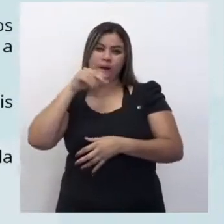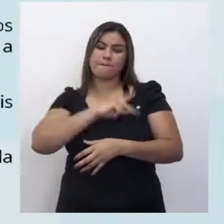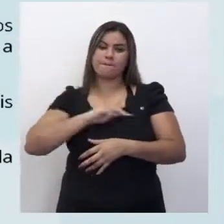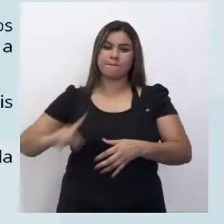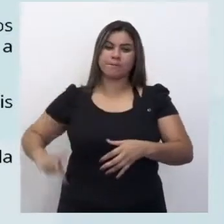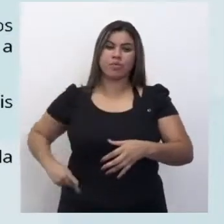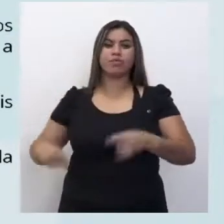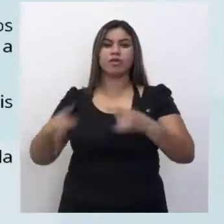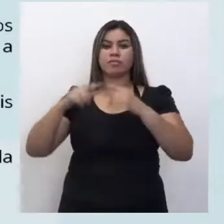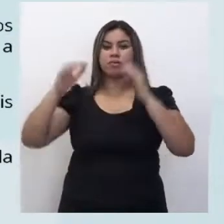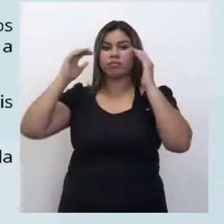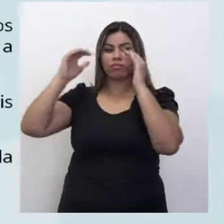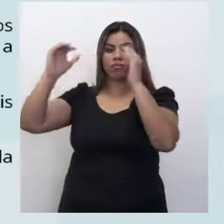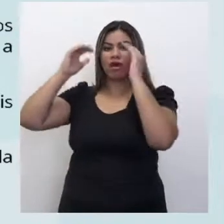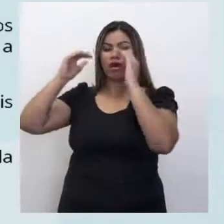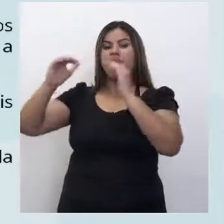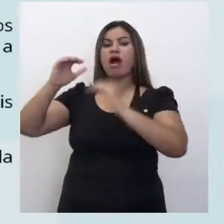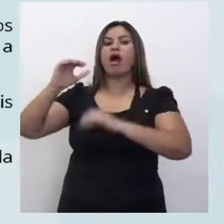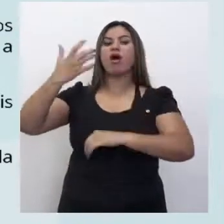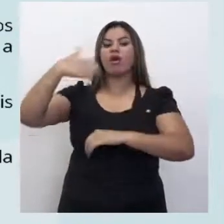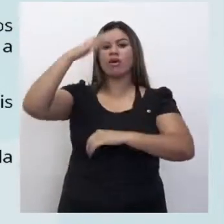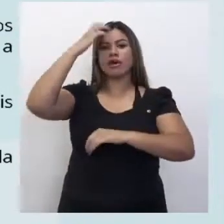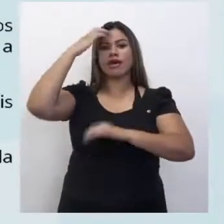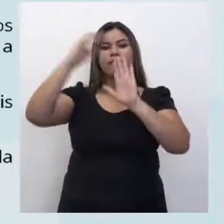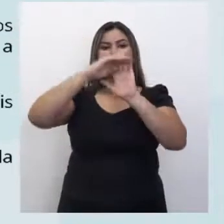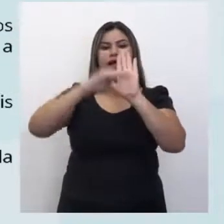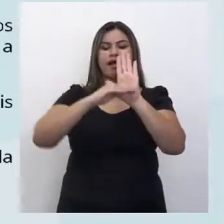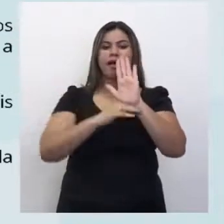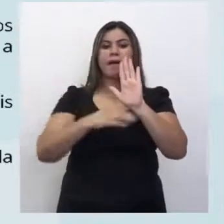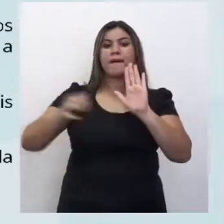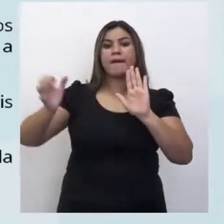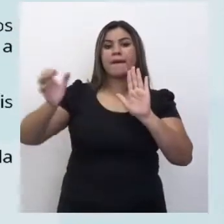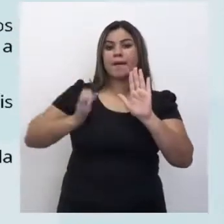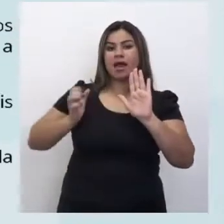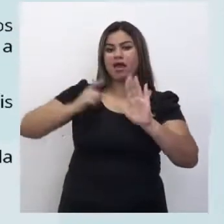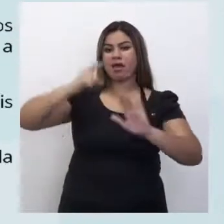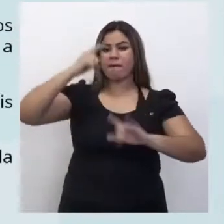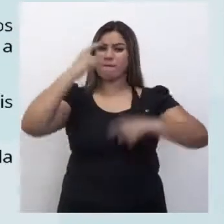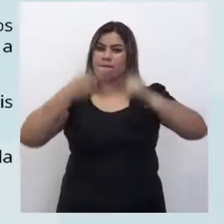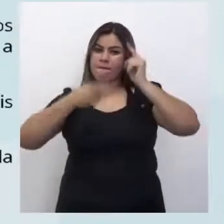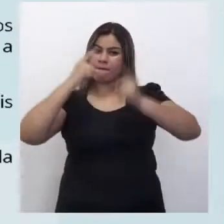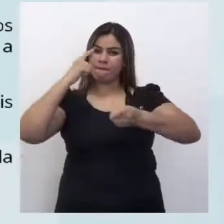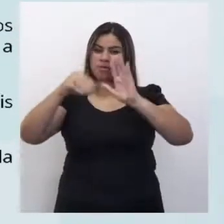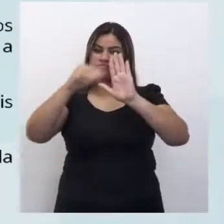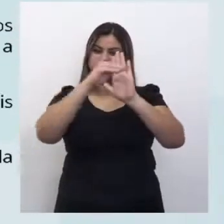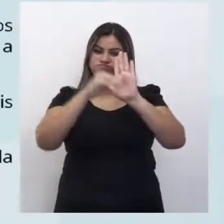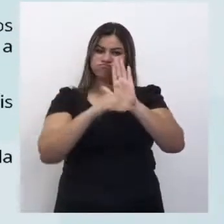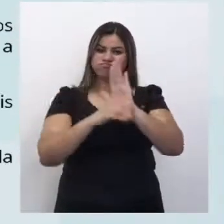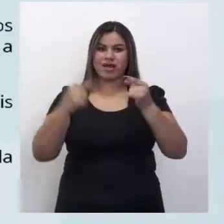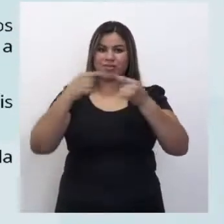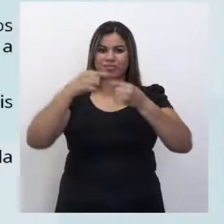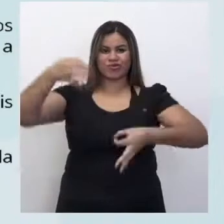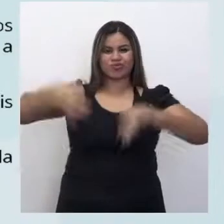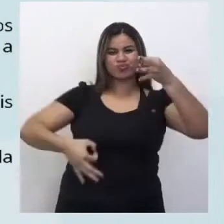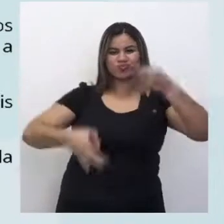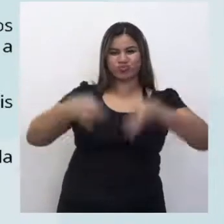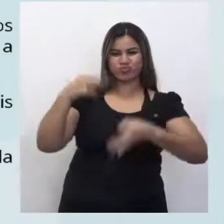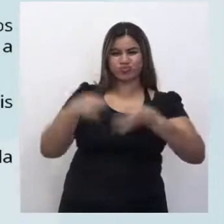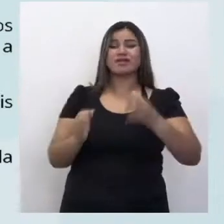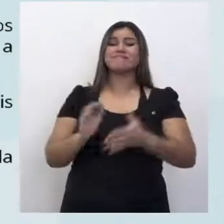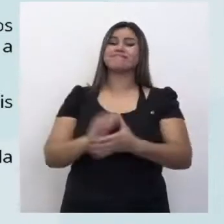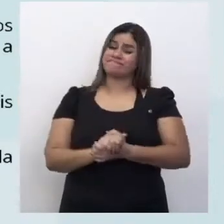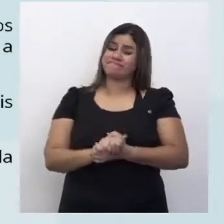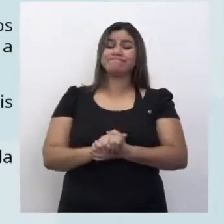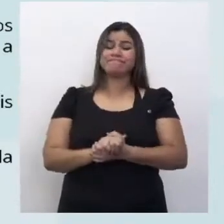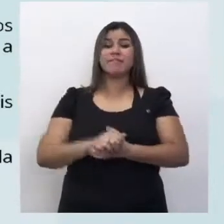a monarquia legislava e aplicava a justiça. Olha só, a monarquia legisla e aplica a justiça. O